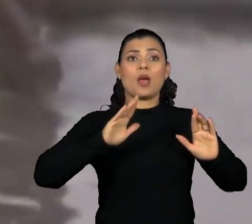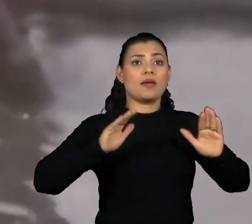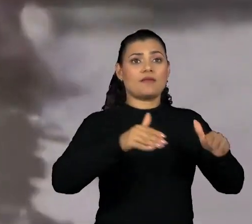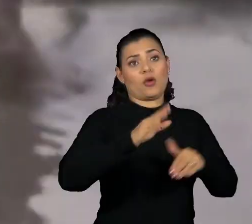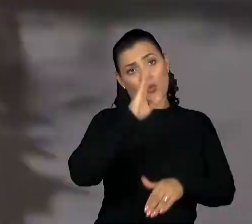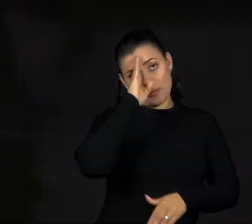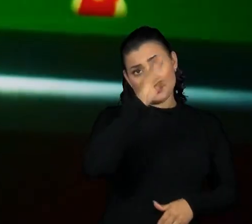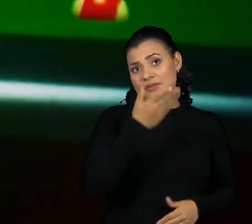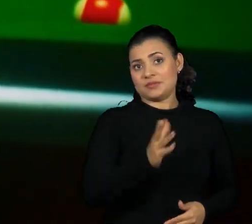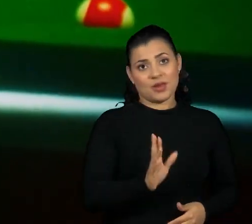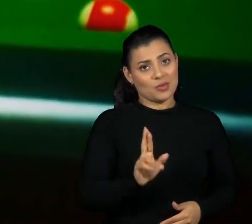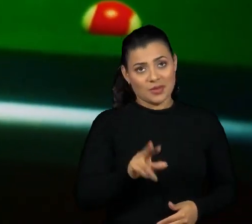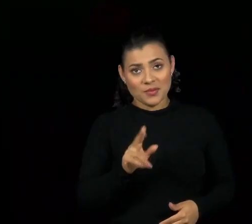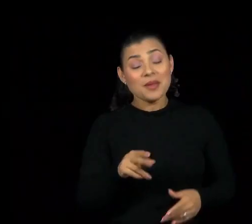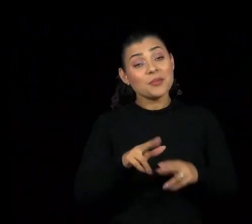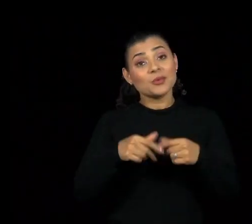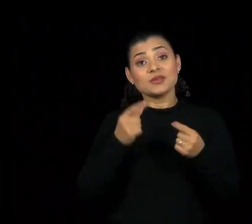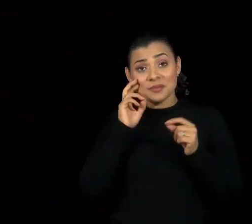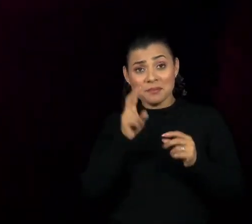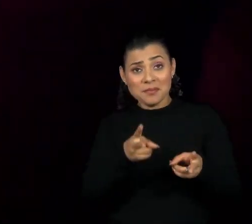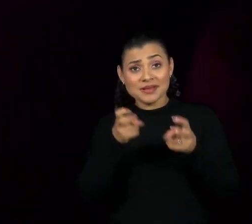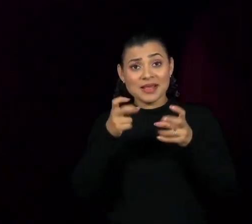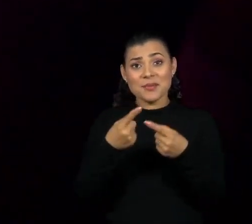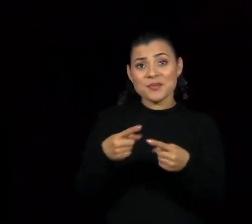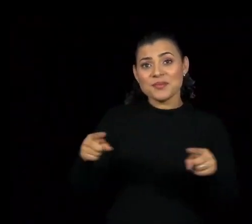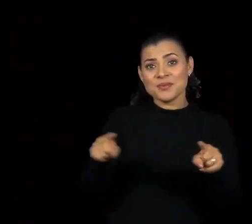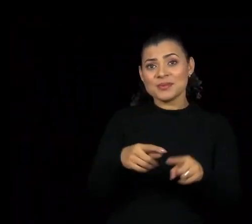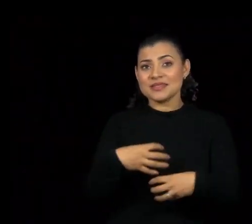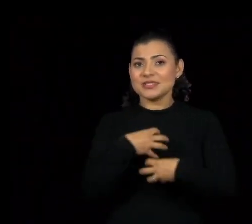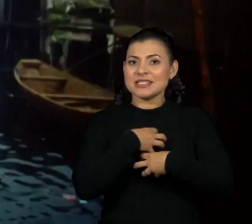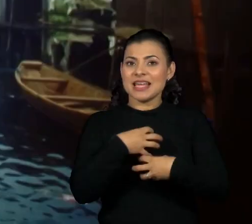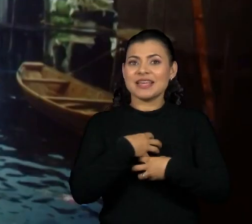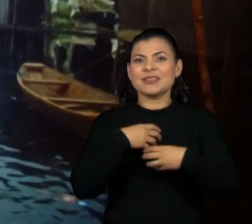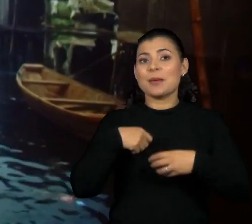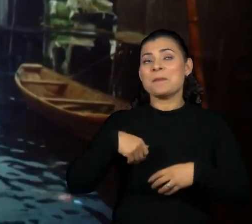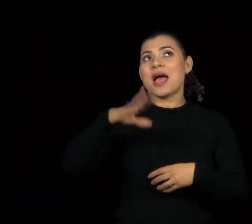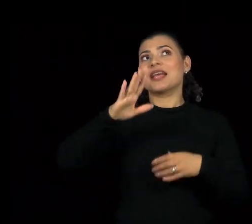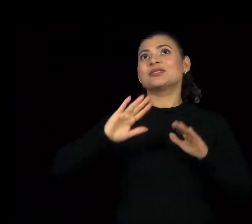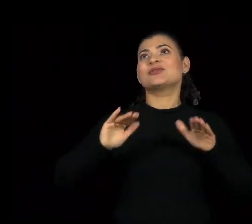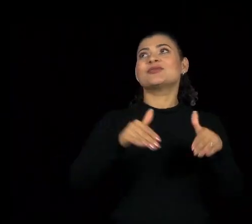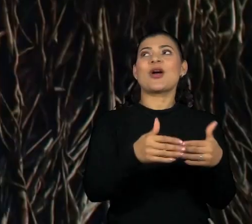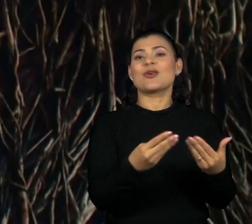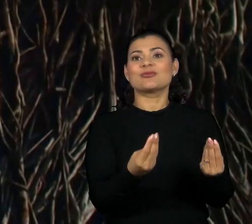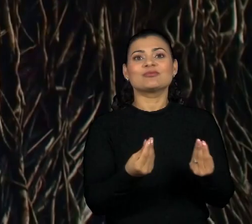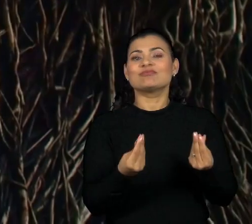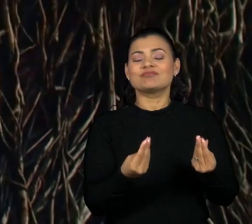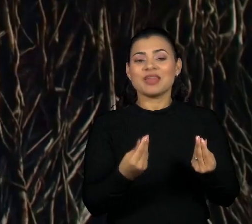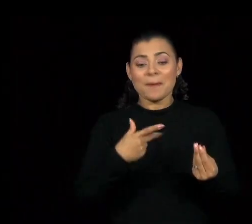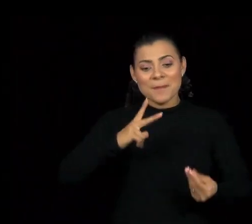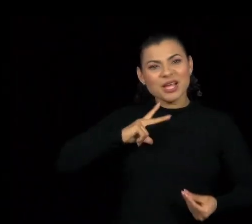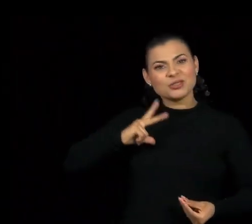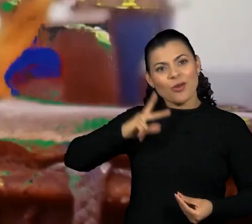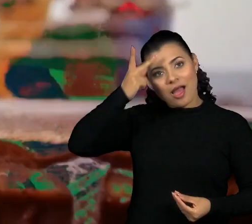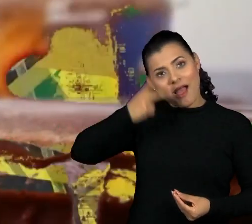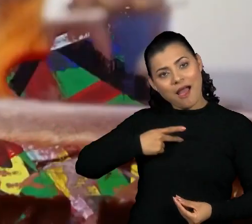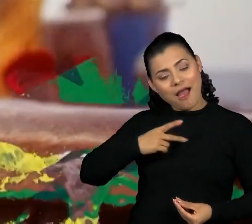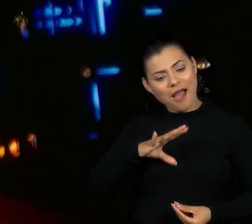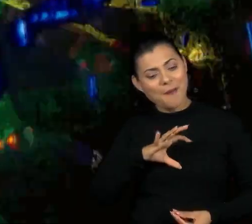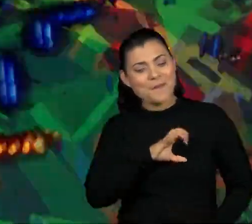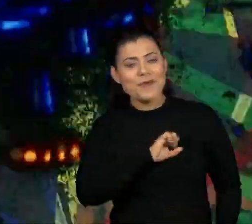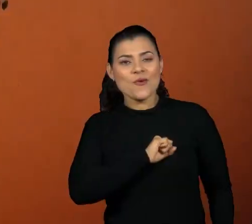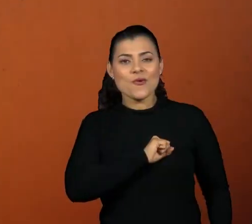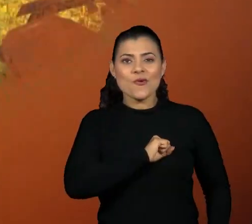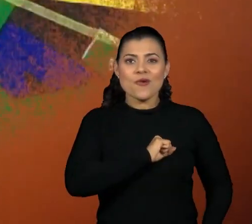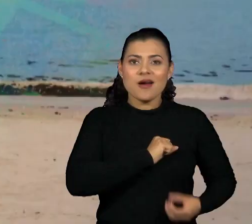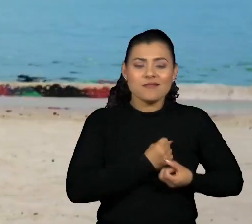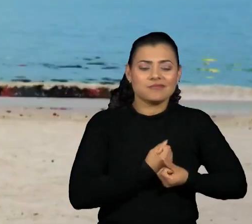Dá para perceber que nas letras, muitas vezes, o que se fala mais de questões pessoais, de amor, enfim, do